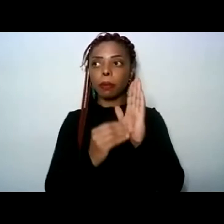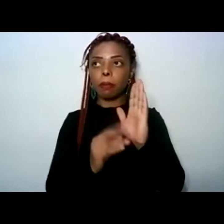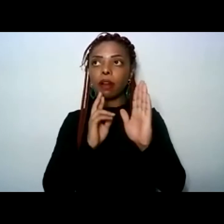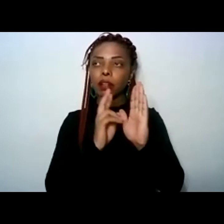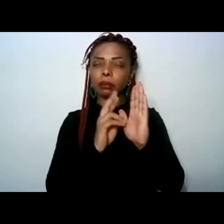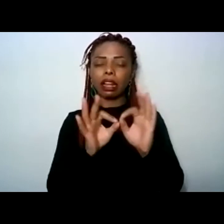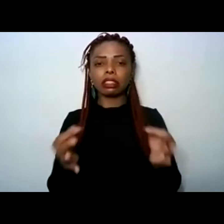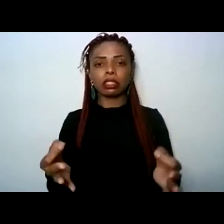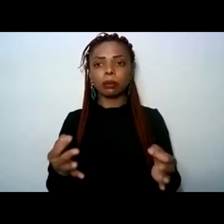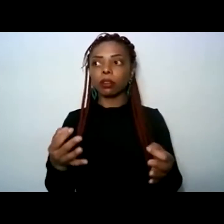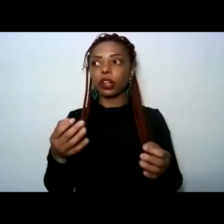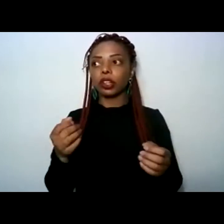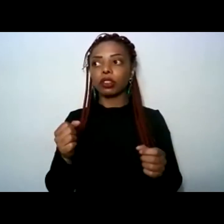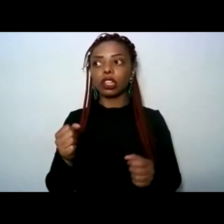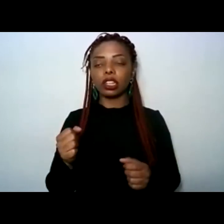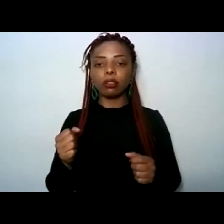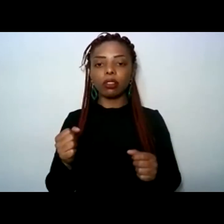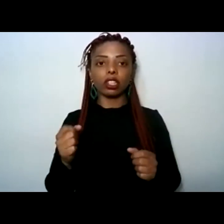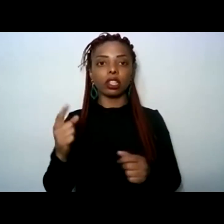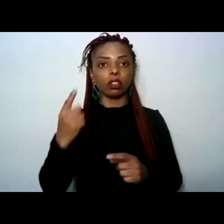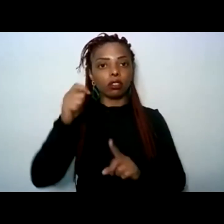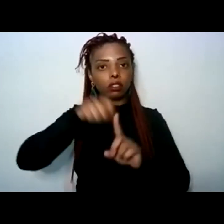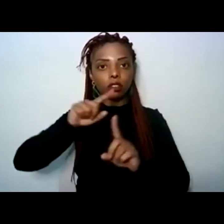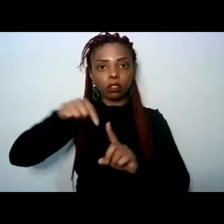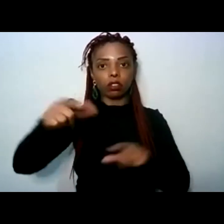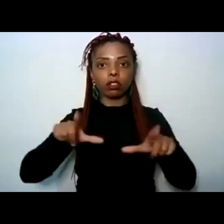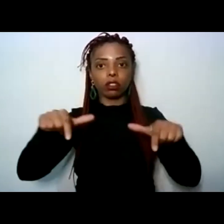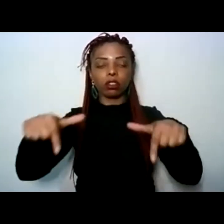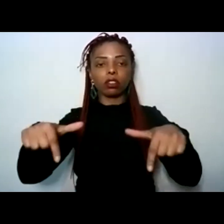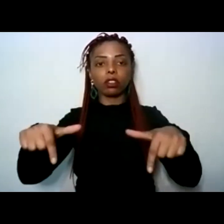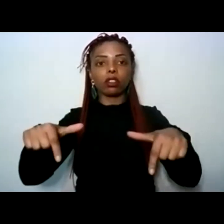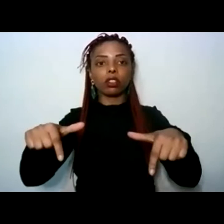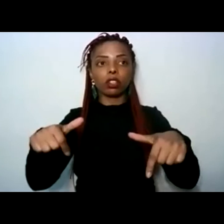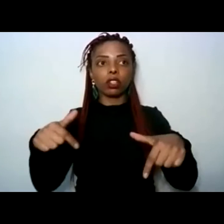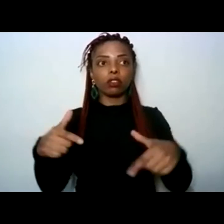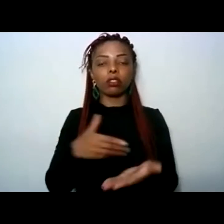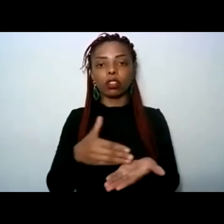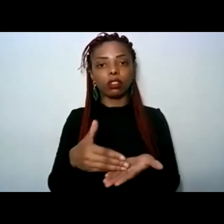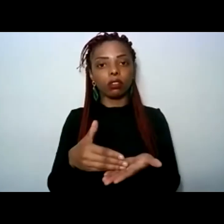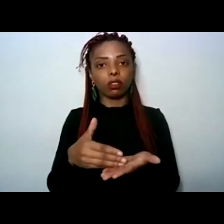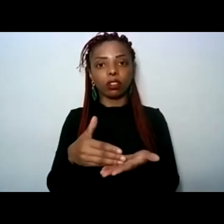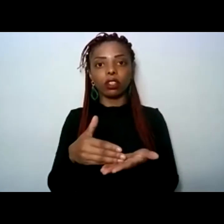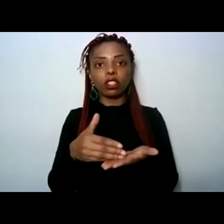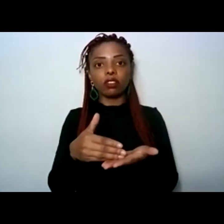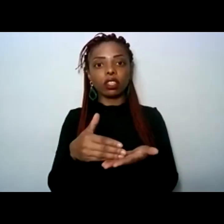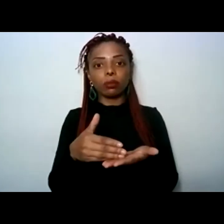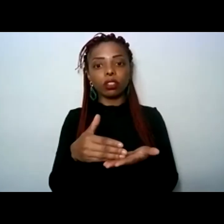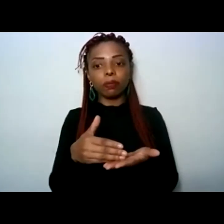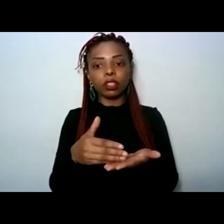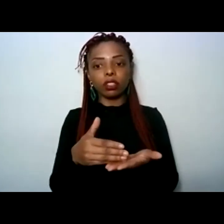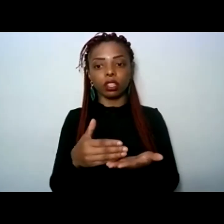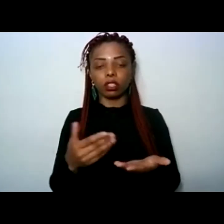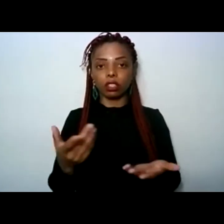emite o certificado dentro de um mês, do início da data dessa atividade. Com relação às questões, elas vão